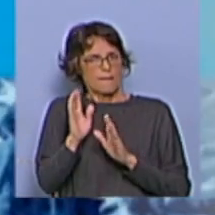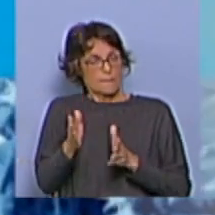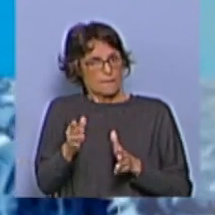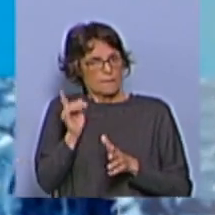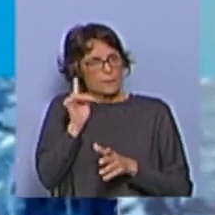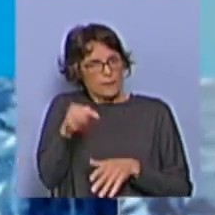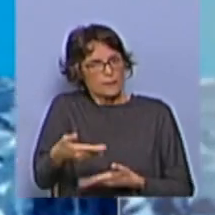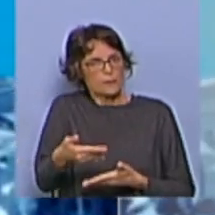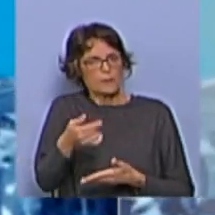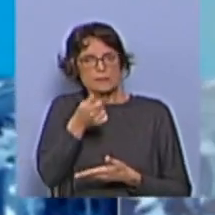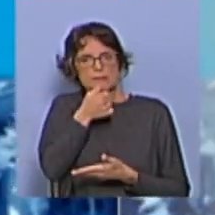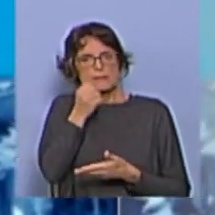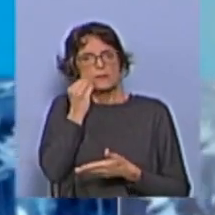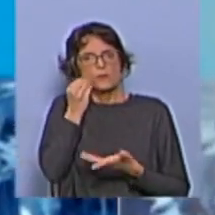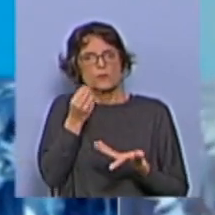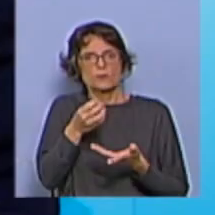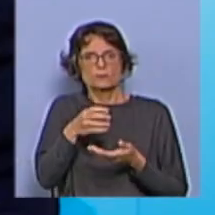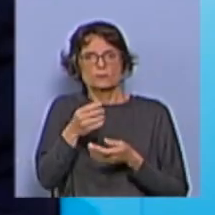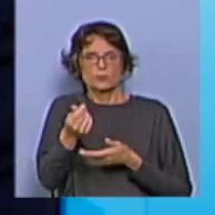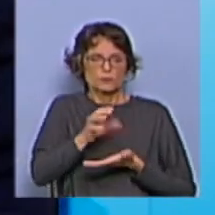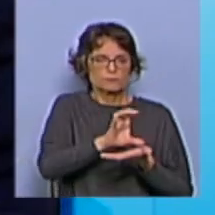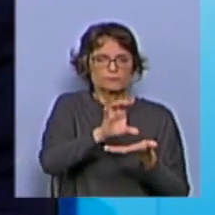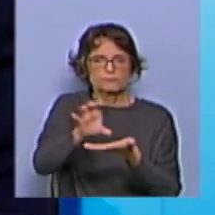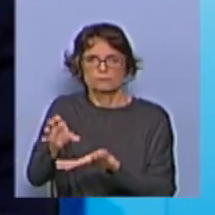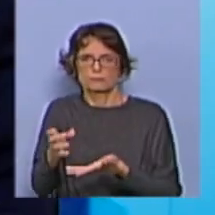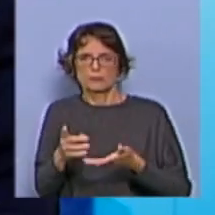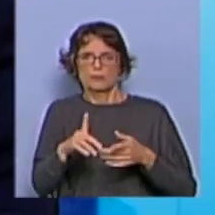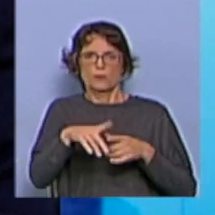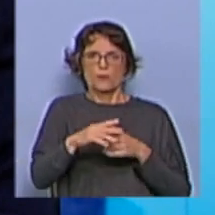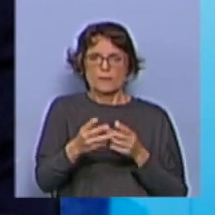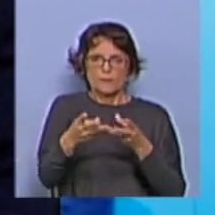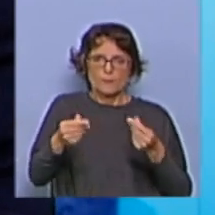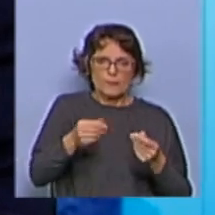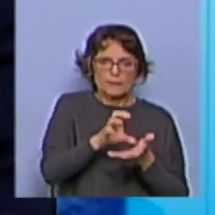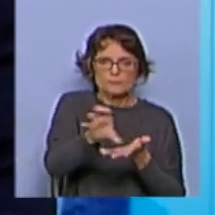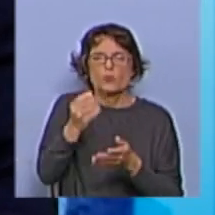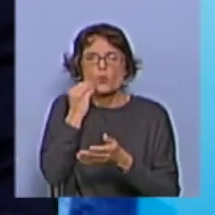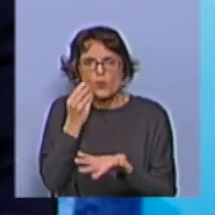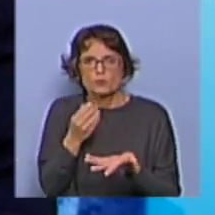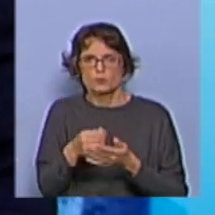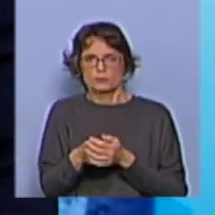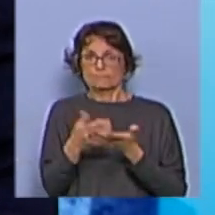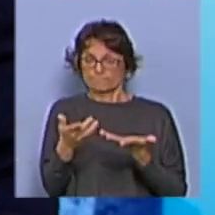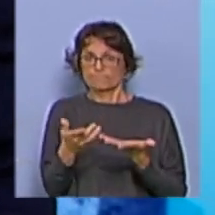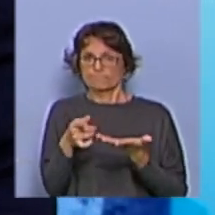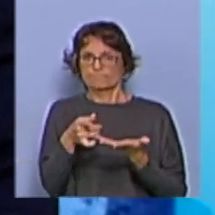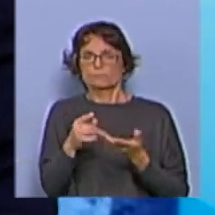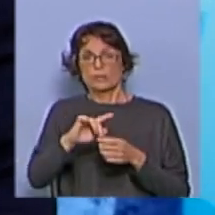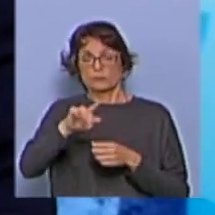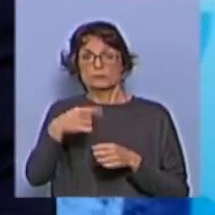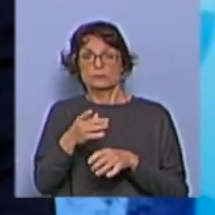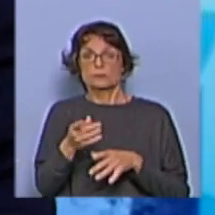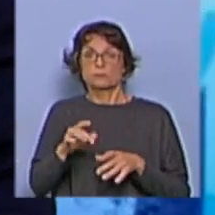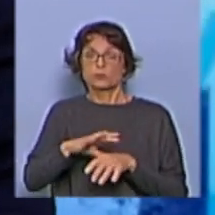caminho bastante longo. Nós, nesta obra, queremos também dar o pontapé de saída. Depois do vírus vem a crise económica, como é que lhe